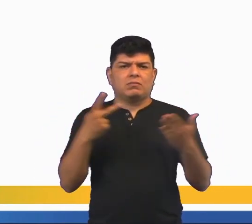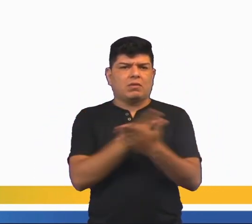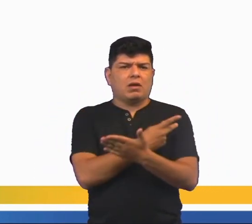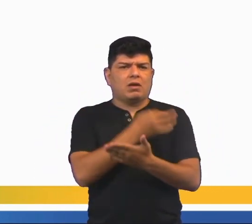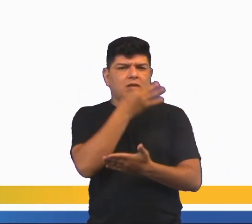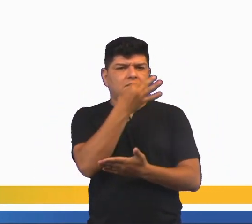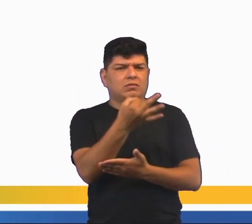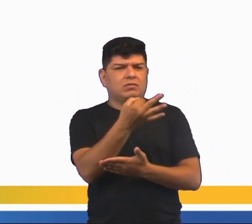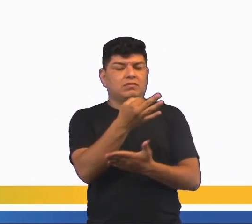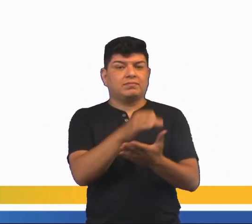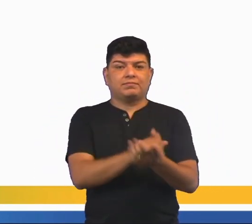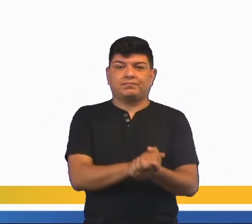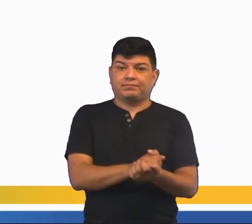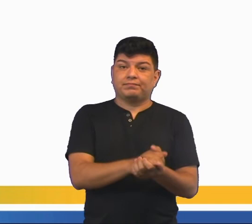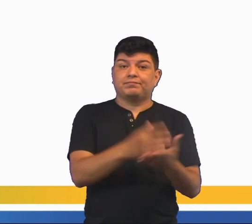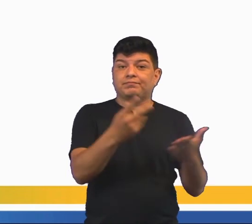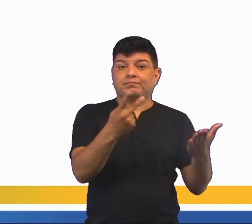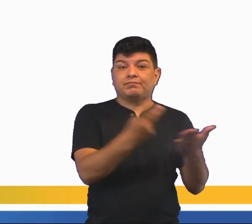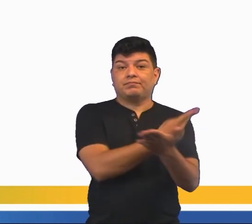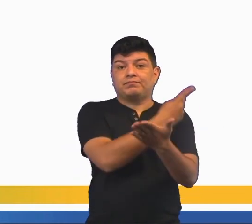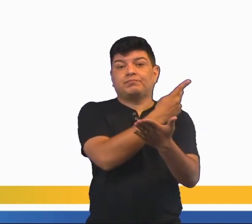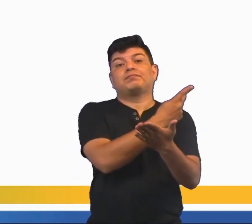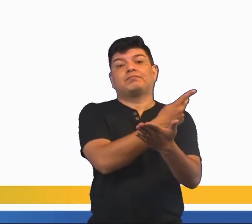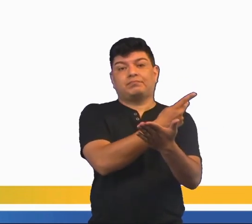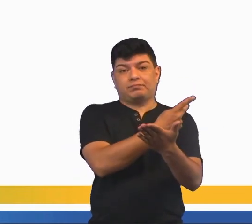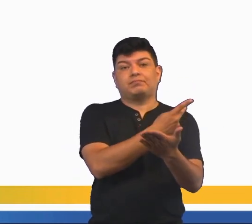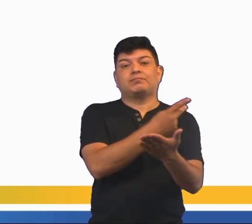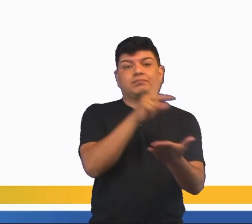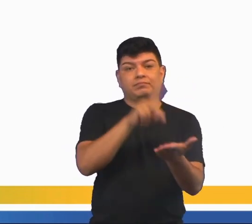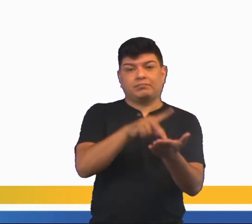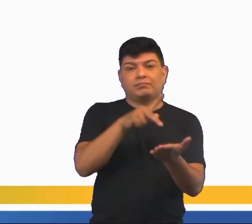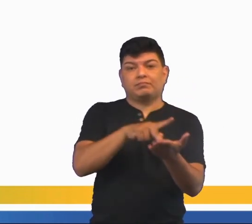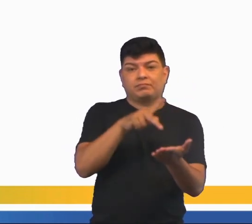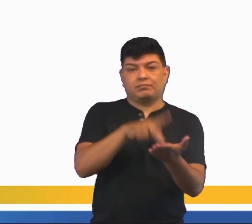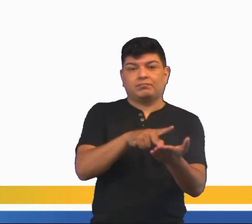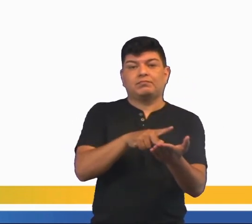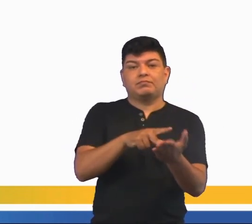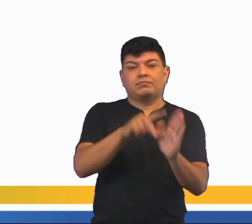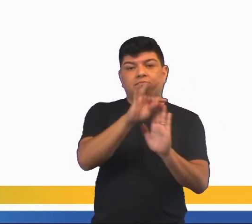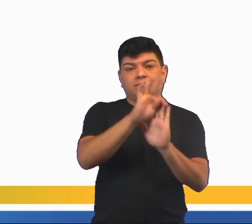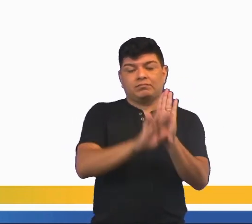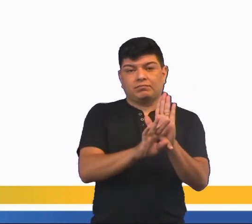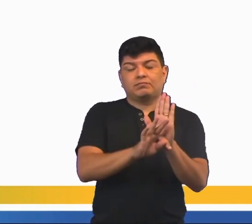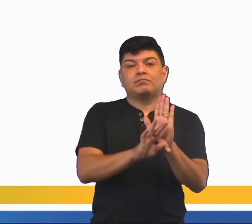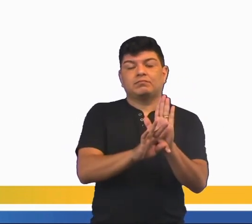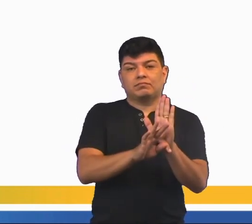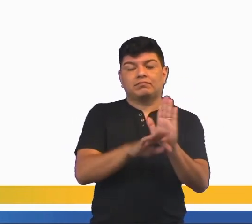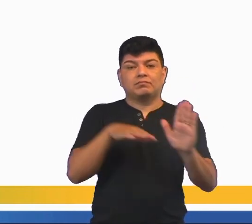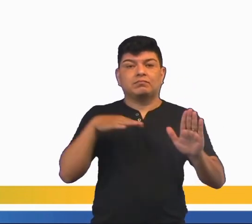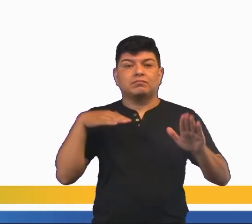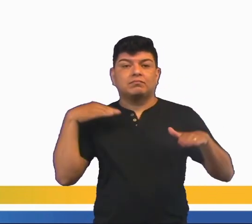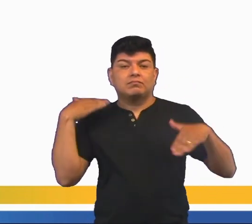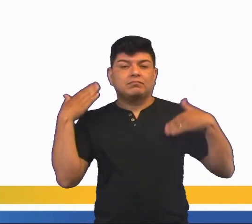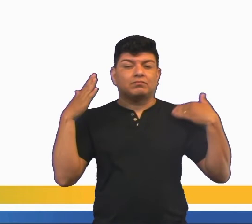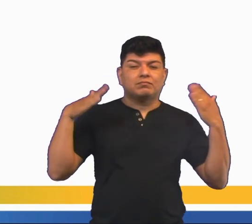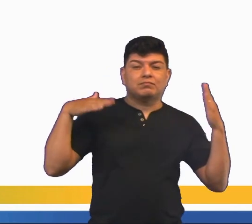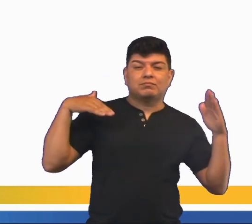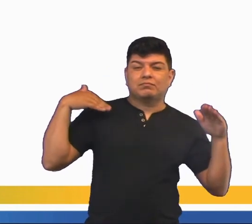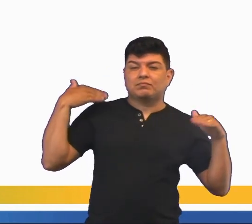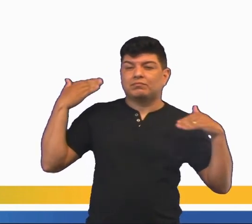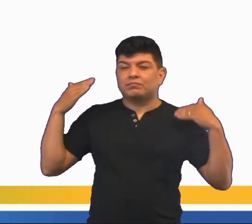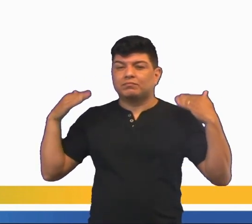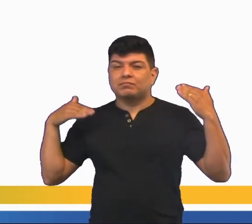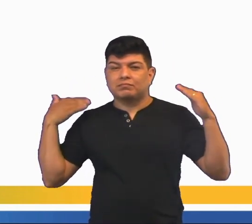ou uma opinião? Aqui é um fato. Realmente, segundo o texto, ela andava passeando